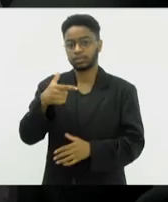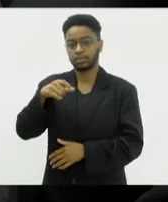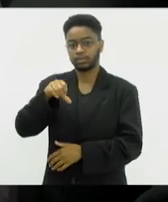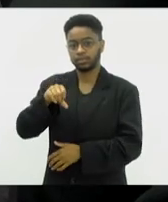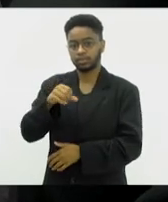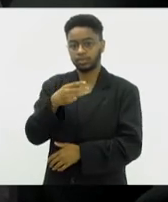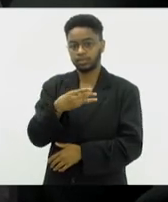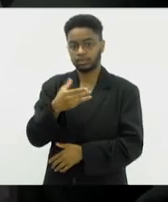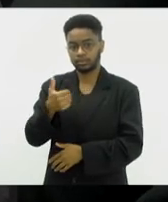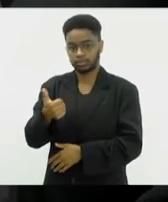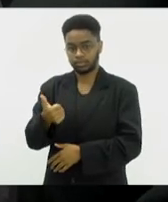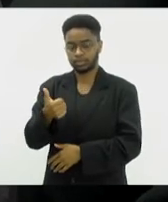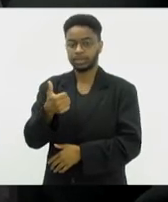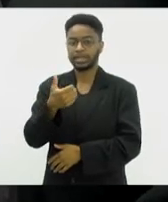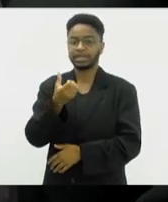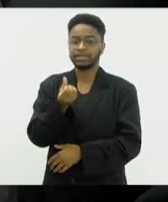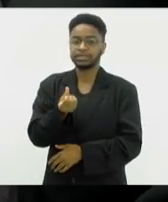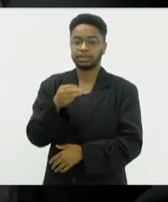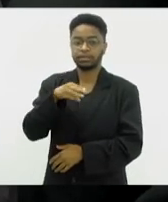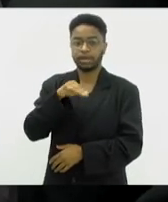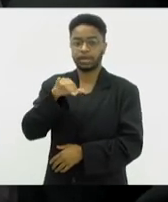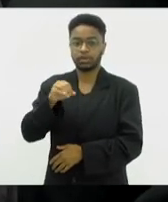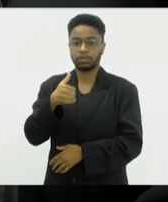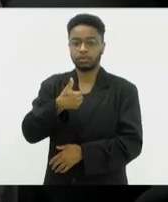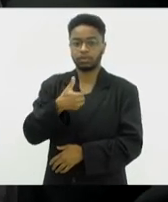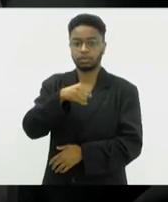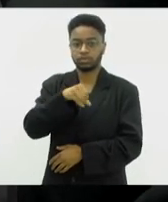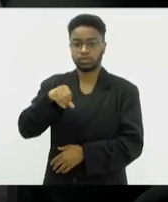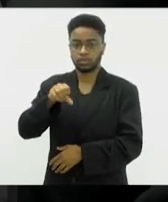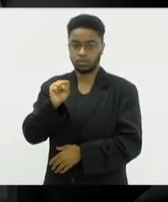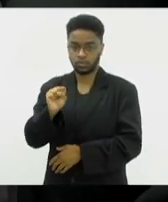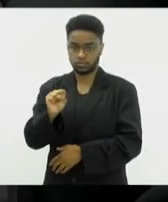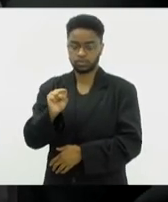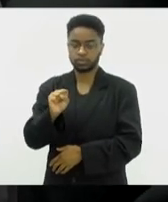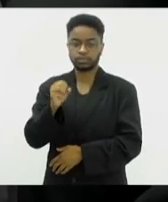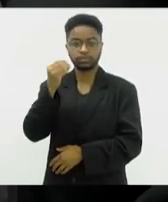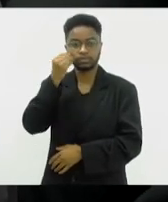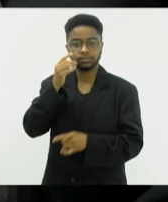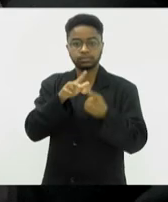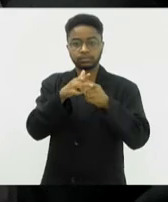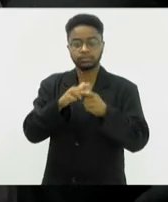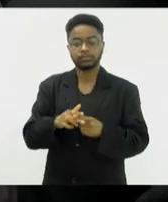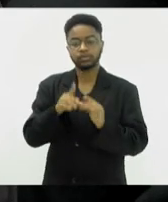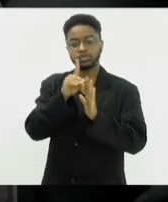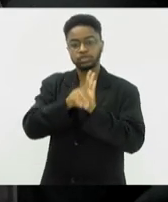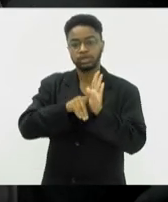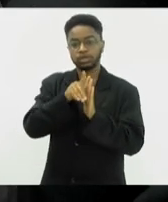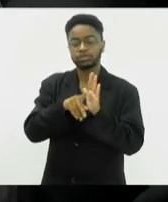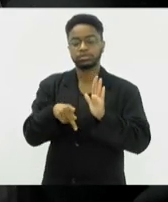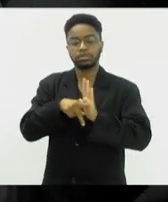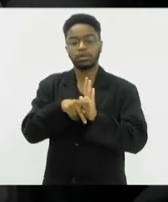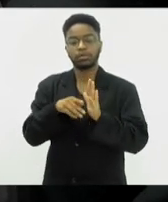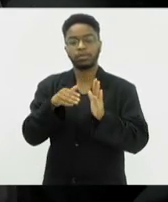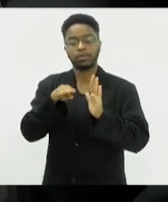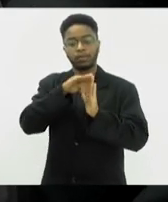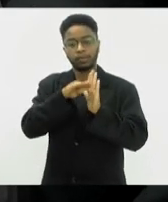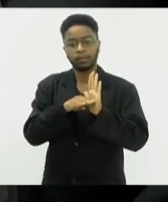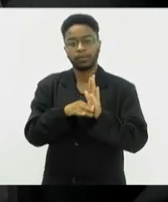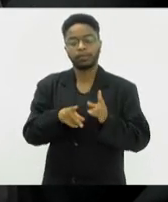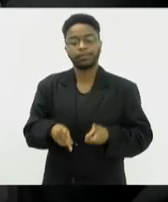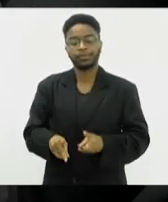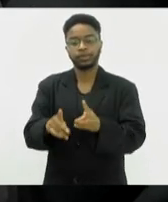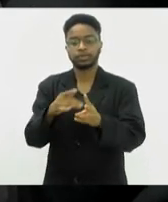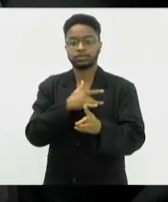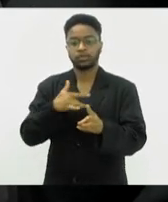2931, de 6 de maio de 1998, para aperfeiçoar as diretrizes do Programa Permanente de Saúde